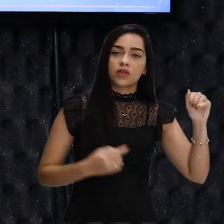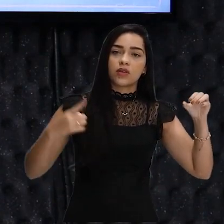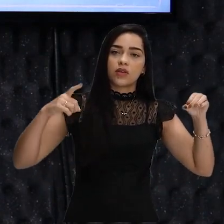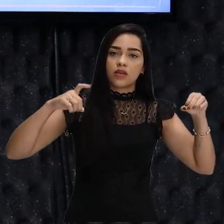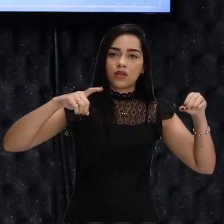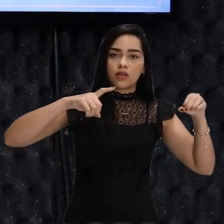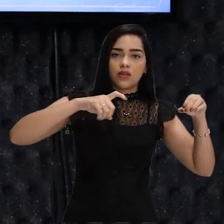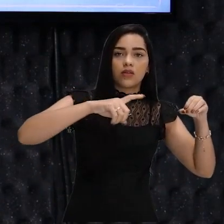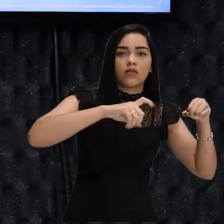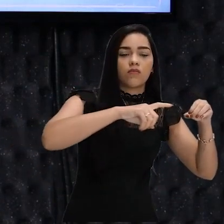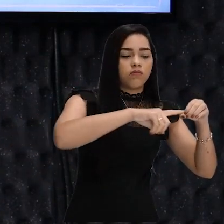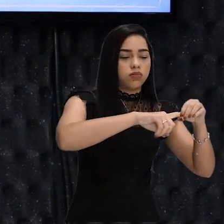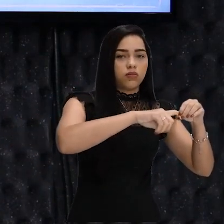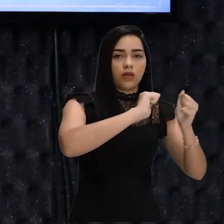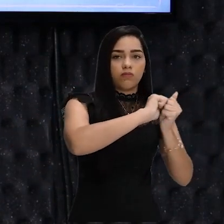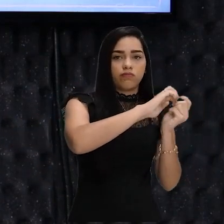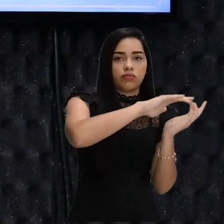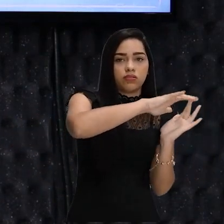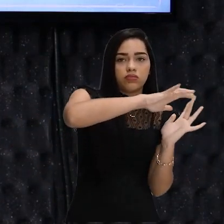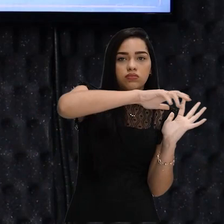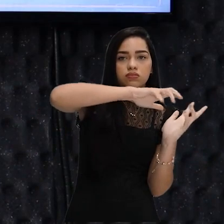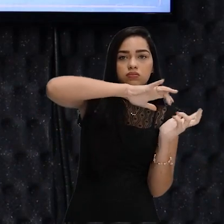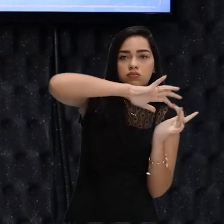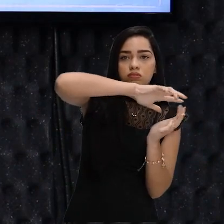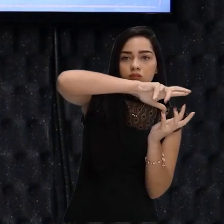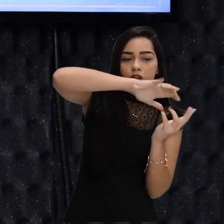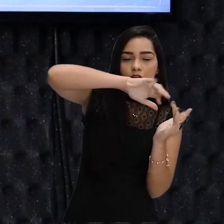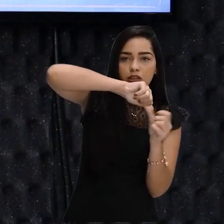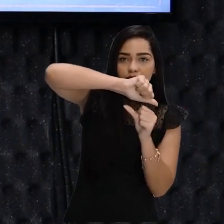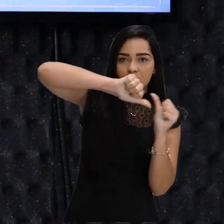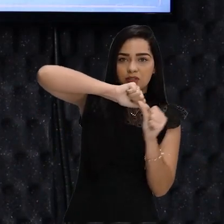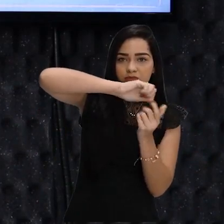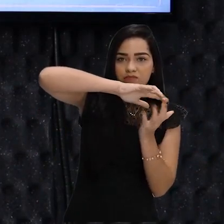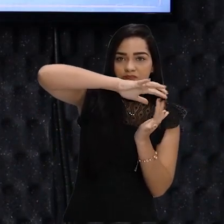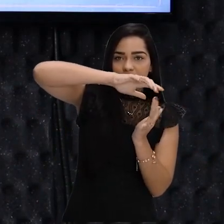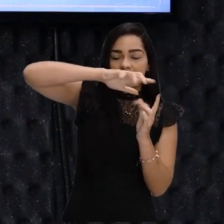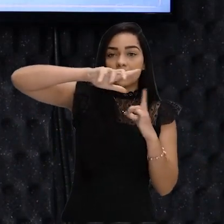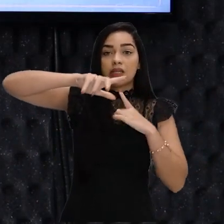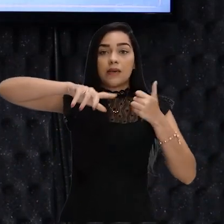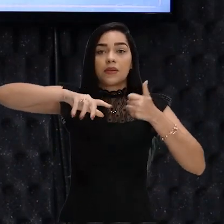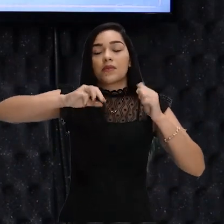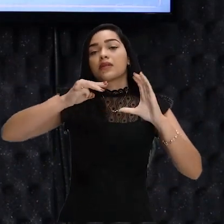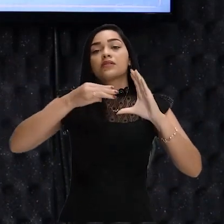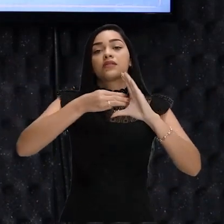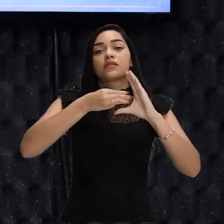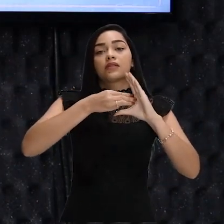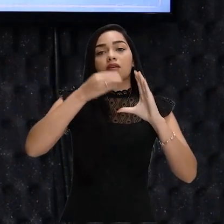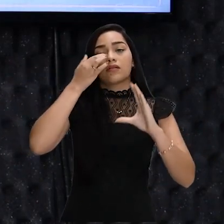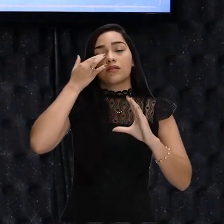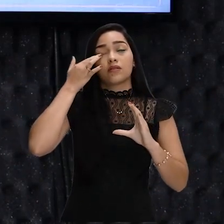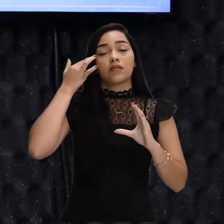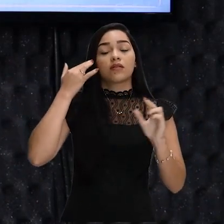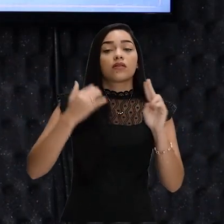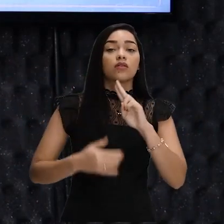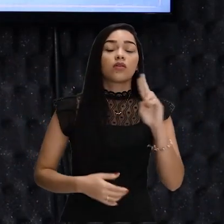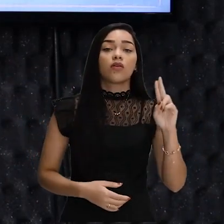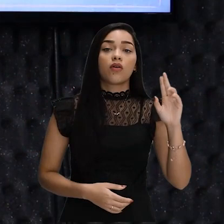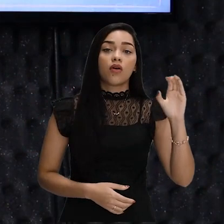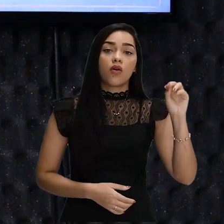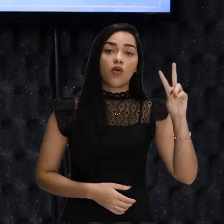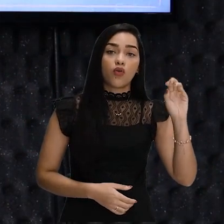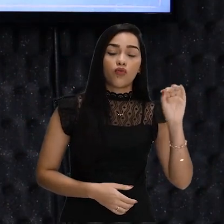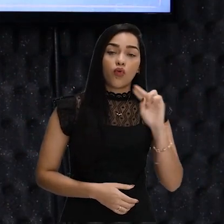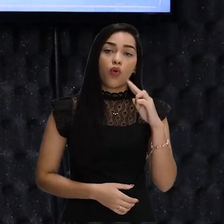fecunda o óvulo. A partir do momento que o espermatozoide ele fecunda o óvulo, ele forma a primeira célula do embrião, que a gente chama de